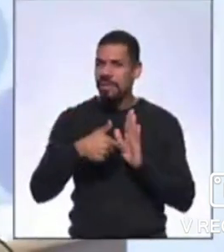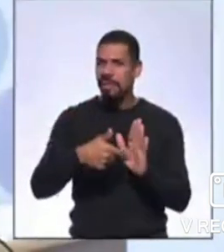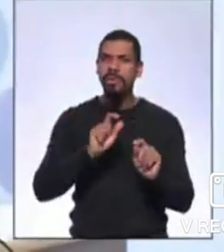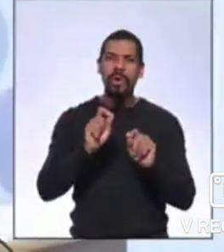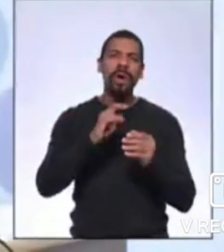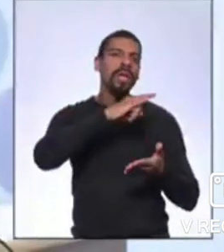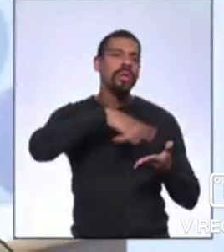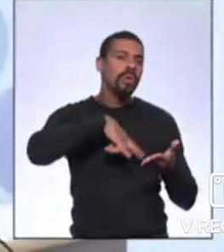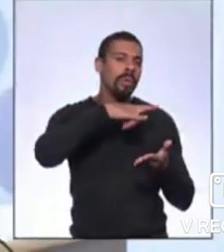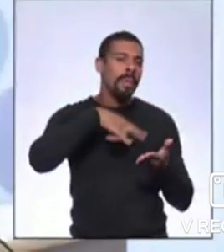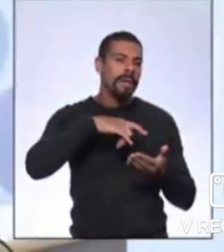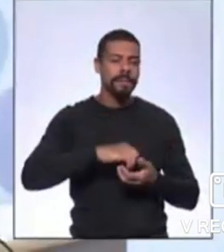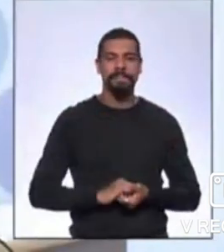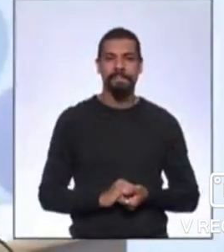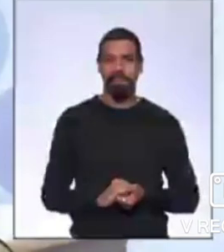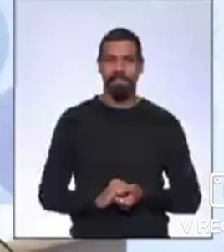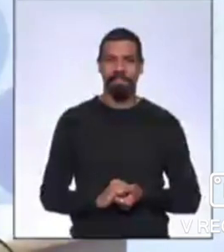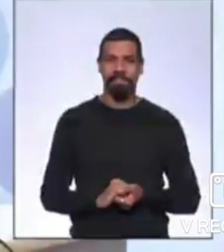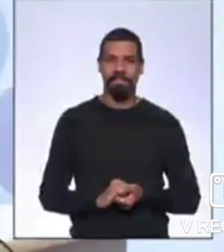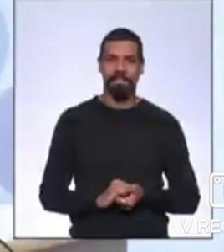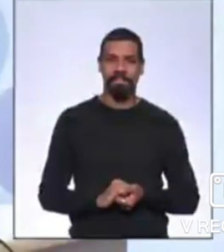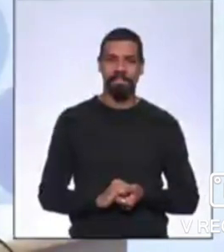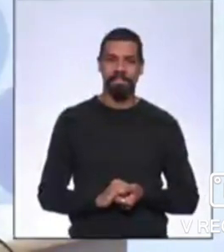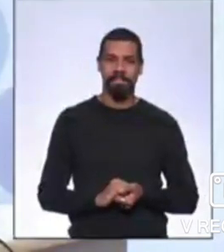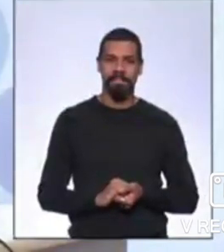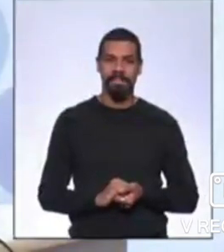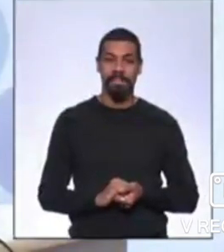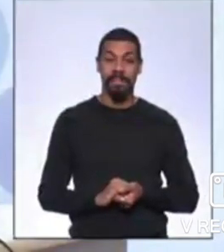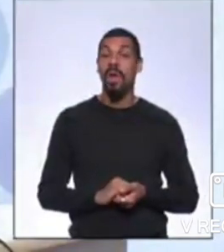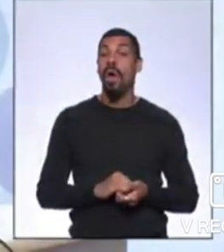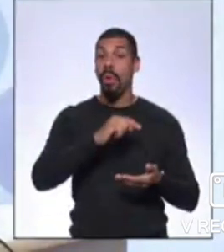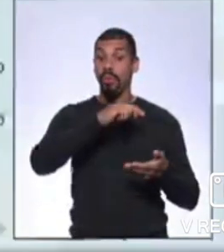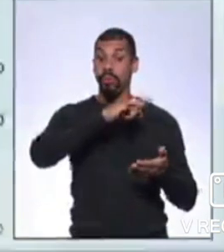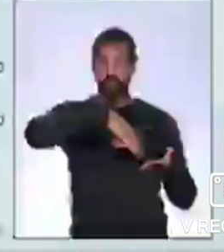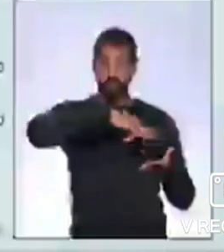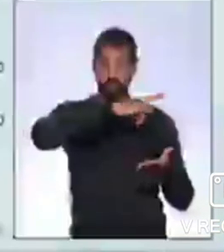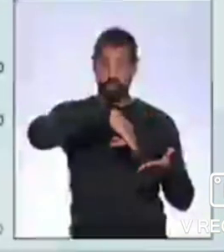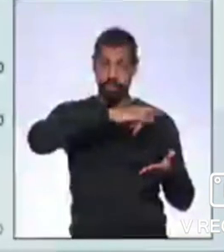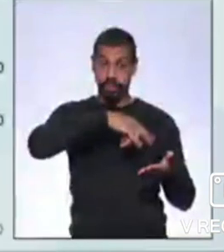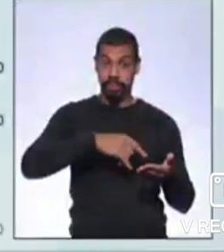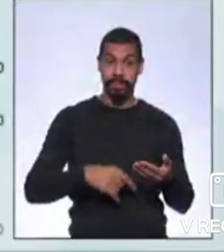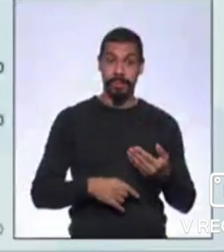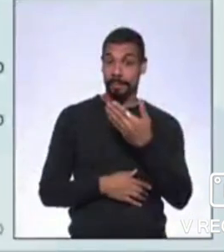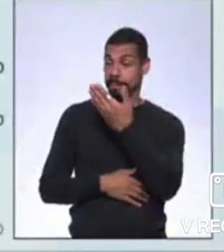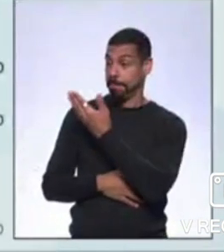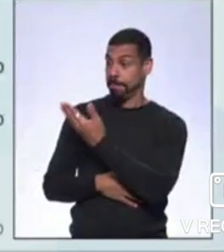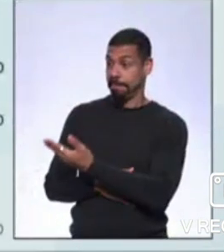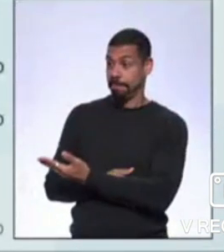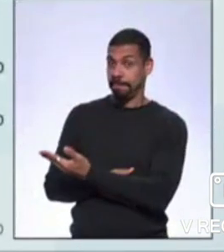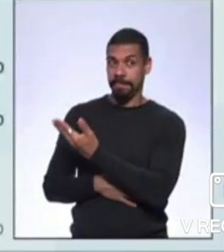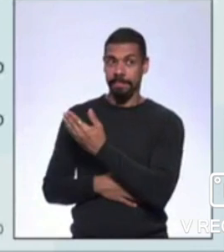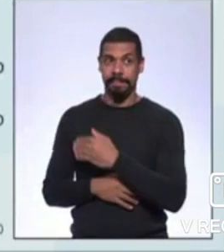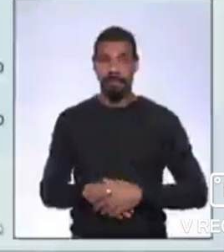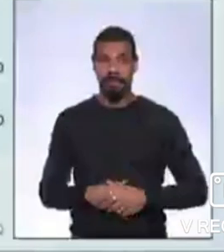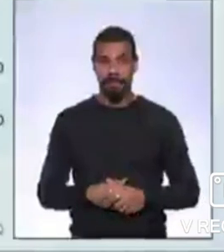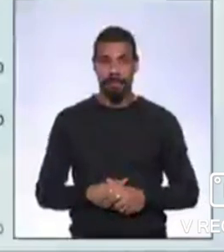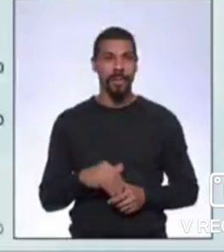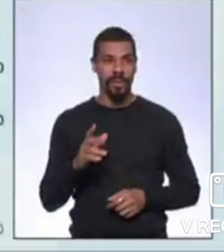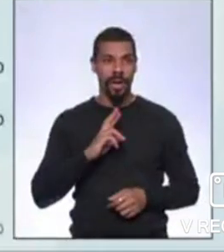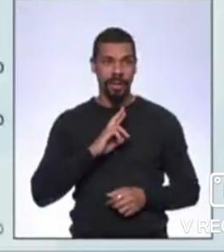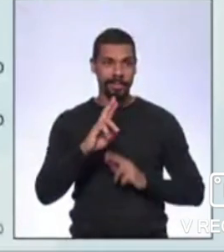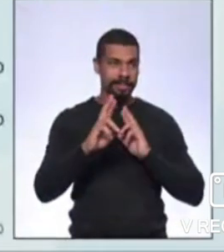que documento é esse, tá? O documento é esse que está aparecendo na tela para vocês agora. Então, vamos já entregar a resposta